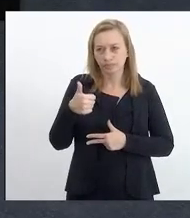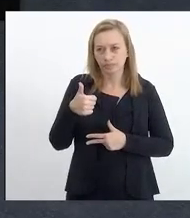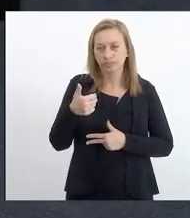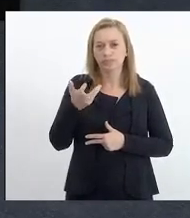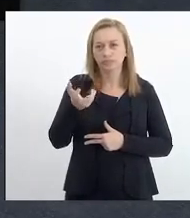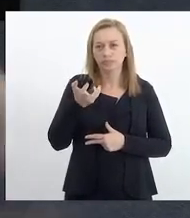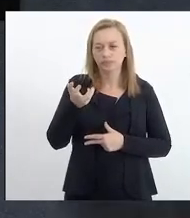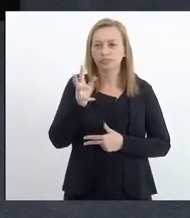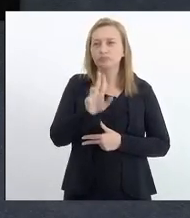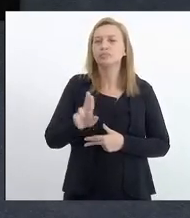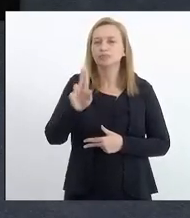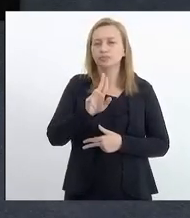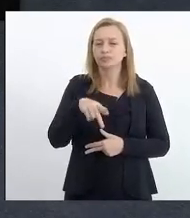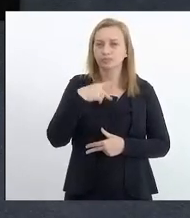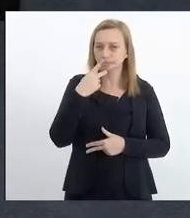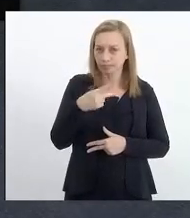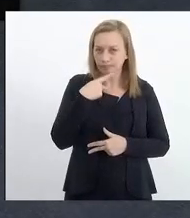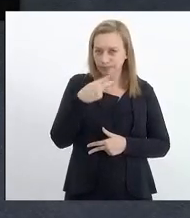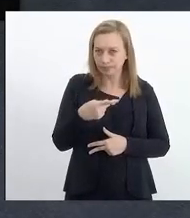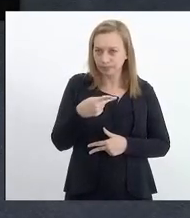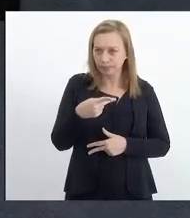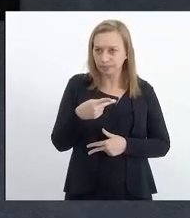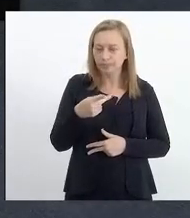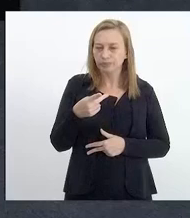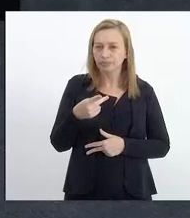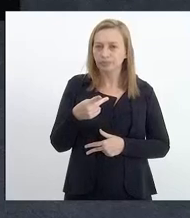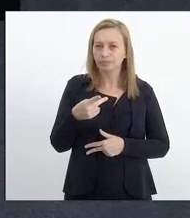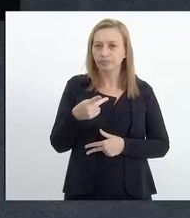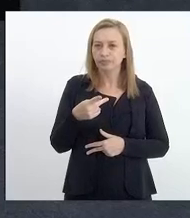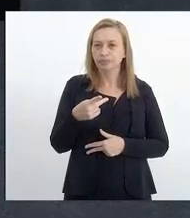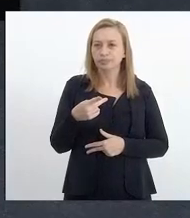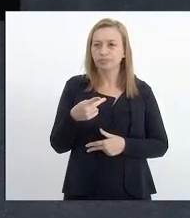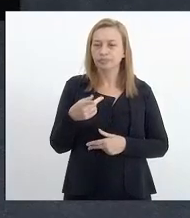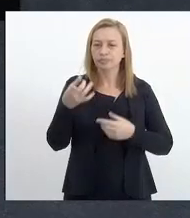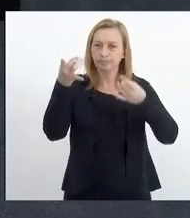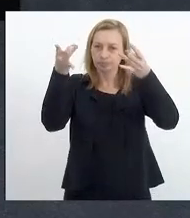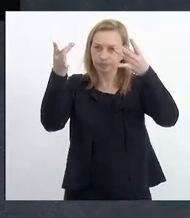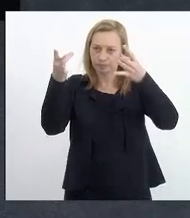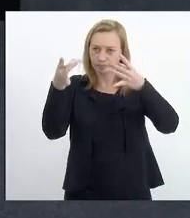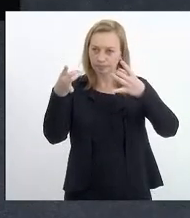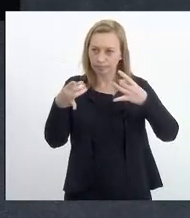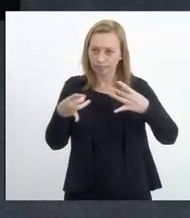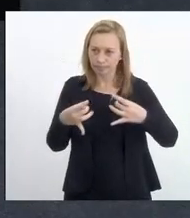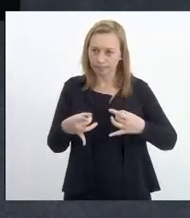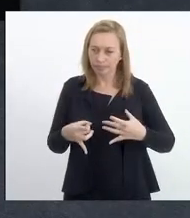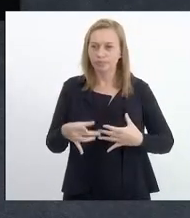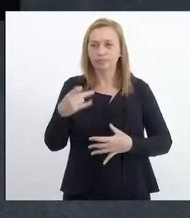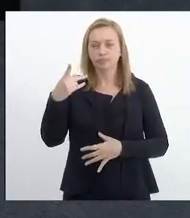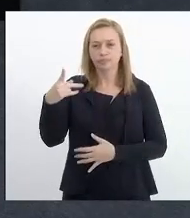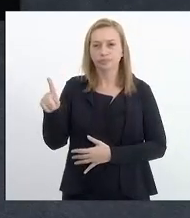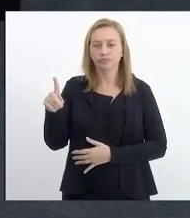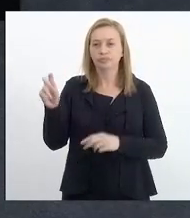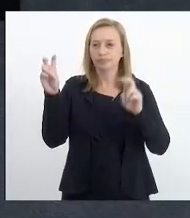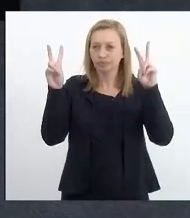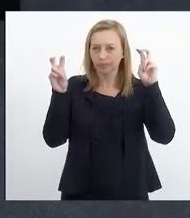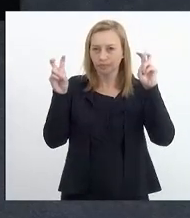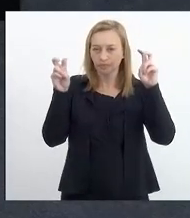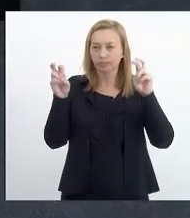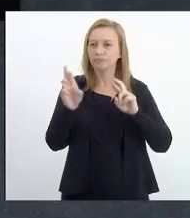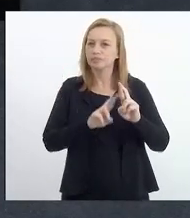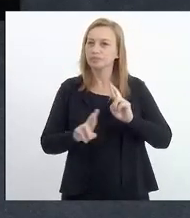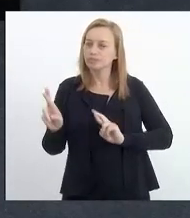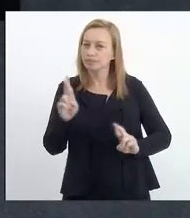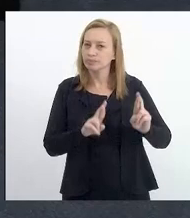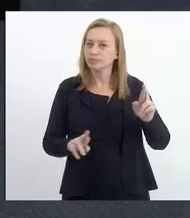quer fazer uso da palavra para explicitar as suas questões em relação